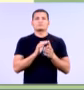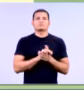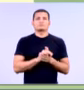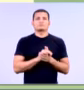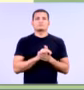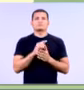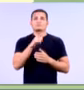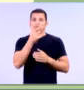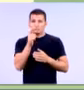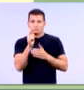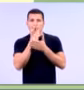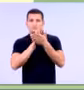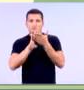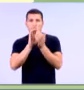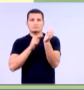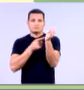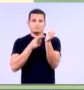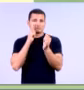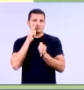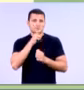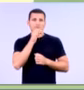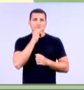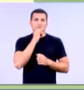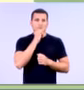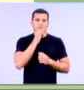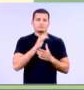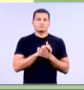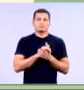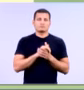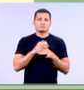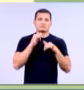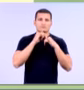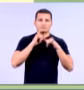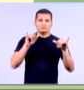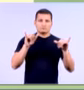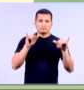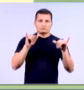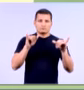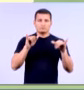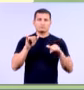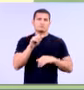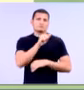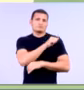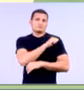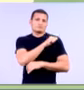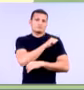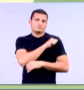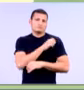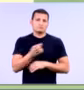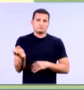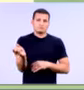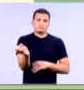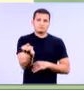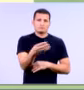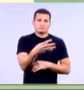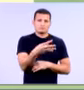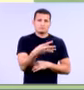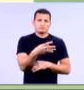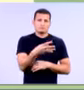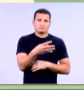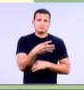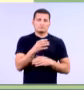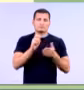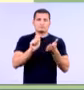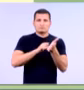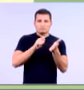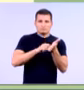sem preposição. Olha o exemplo. Informamos os alunos sobre as novidades da